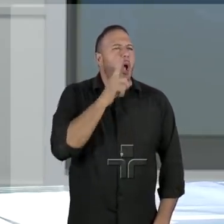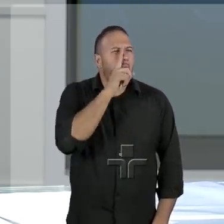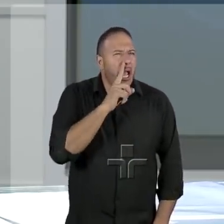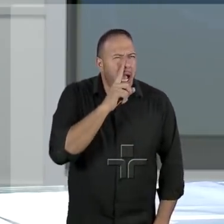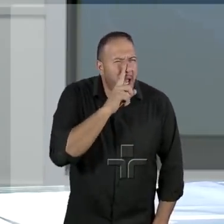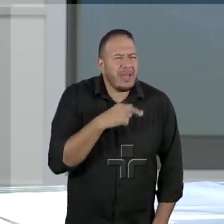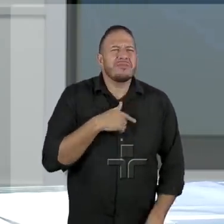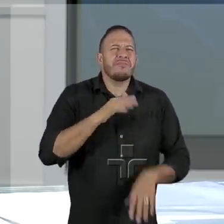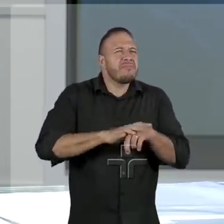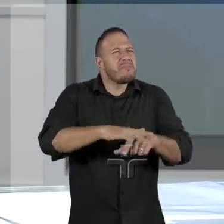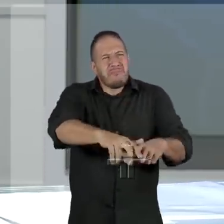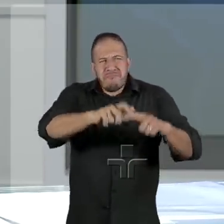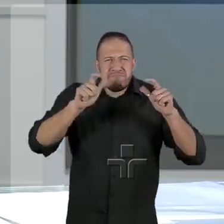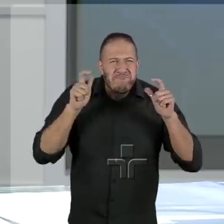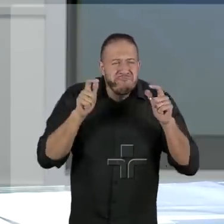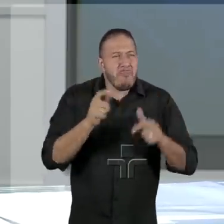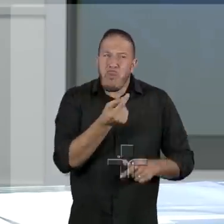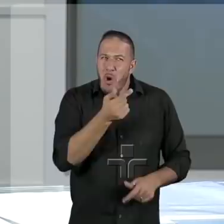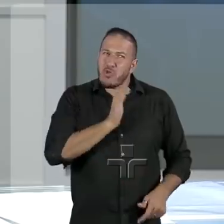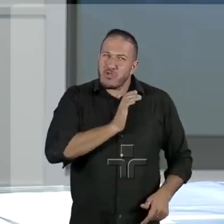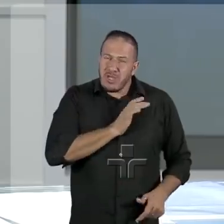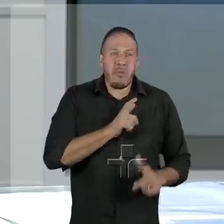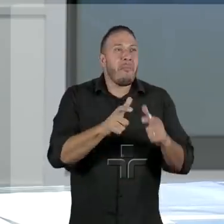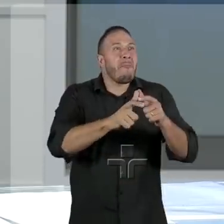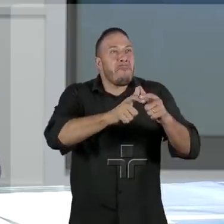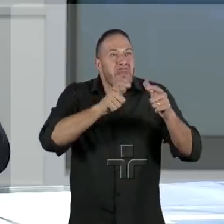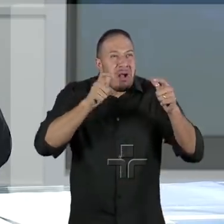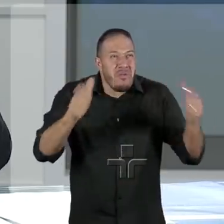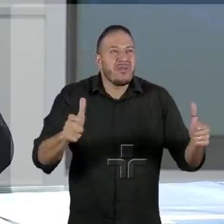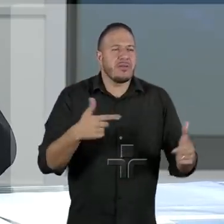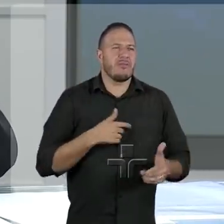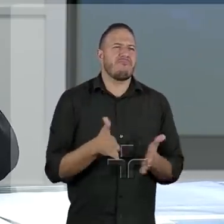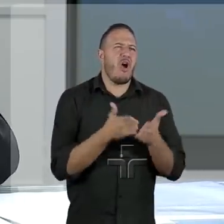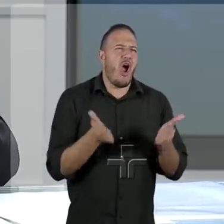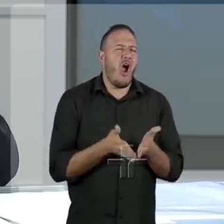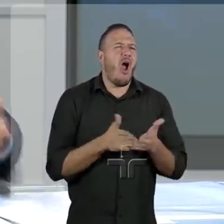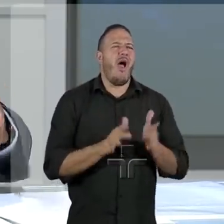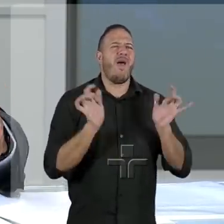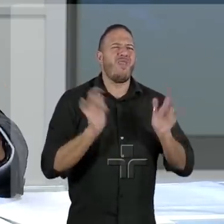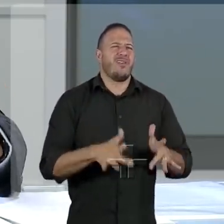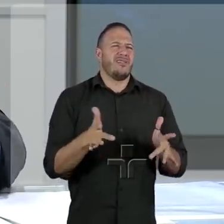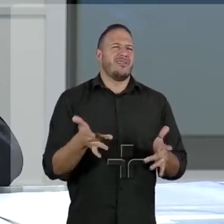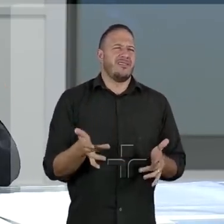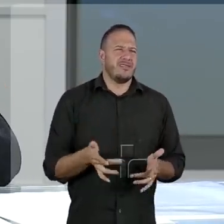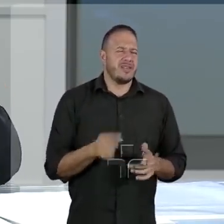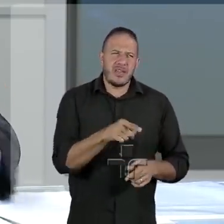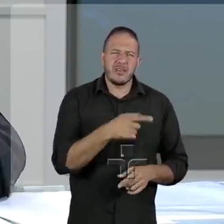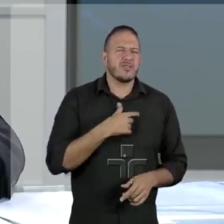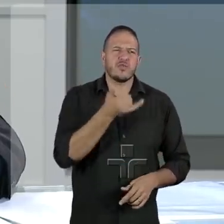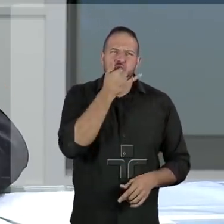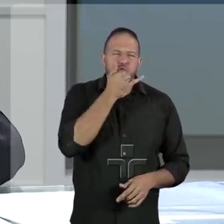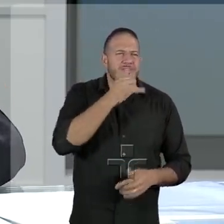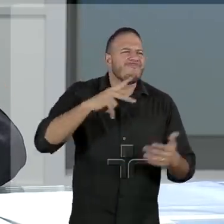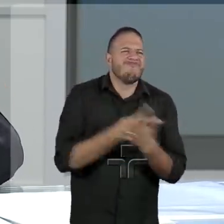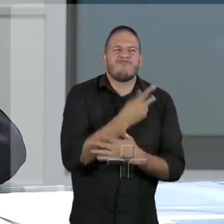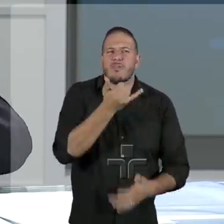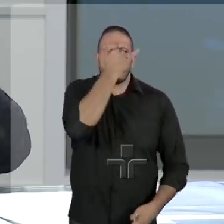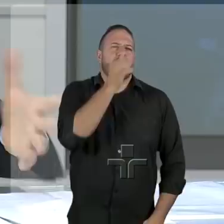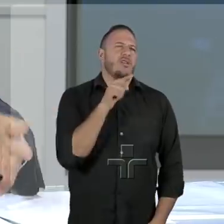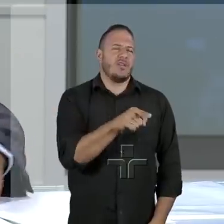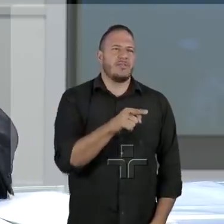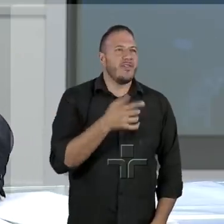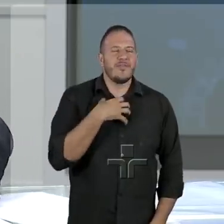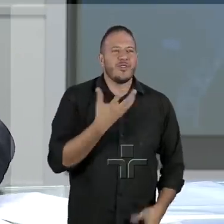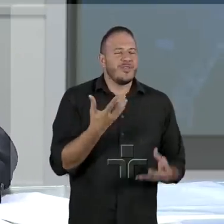uma maioria imensa de pobres e miseráveis. Portanto, isso é um tiro no pé, isso é um equívoco que eu fico